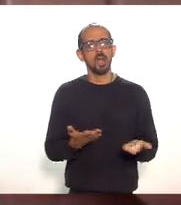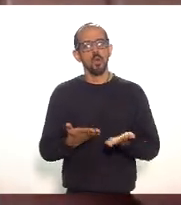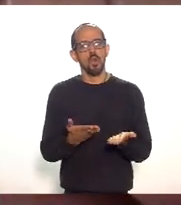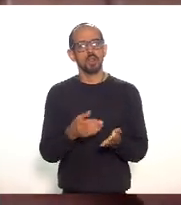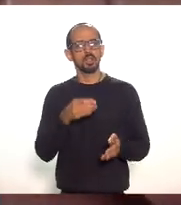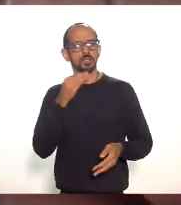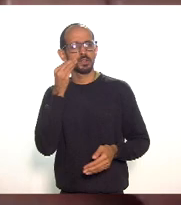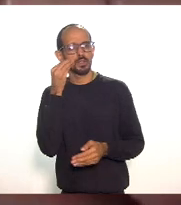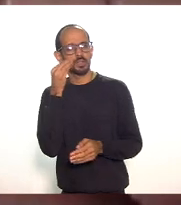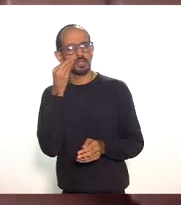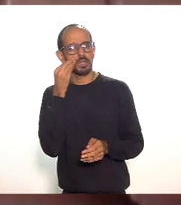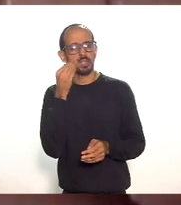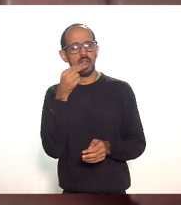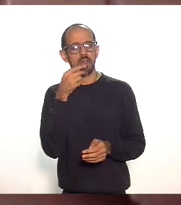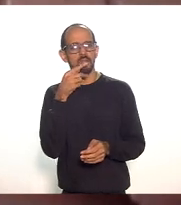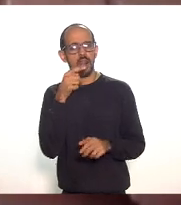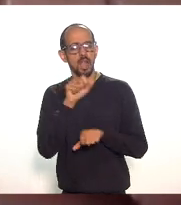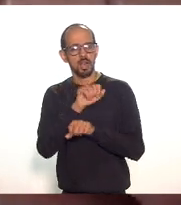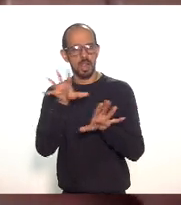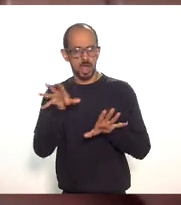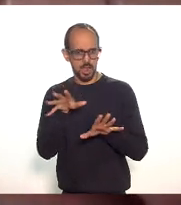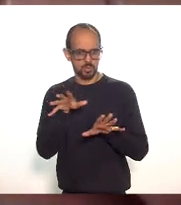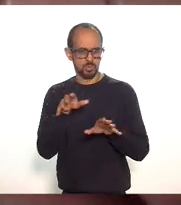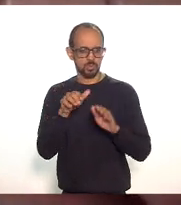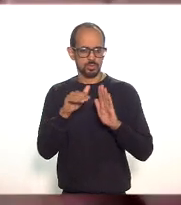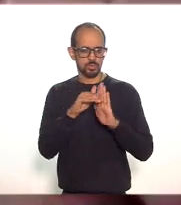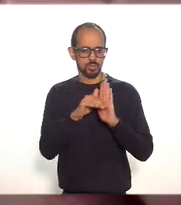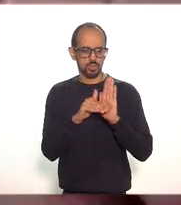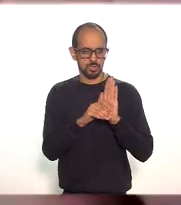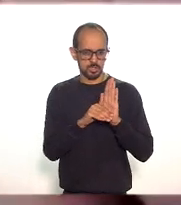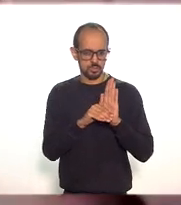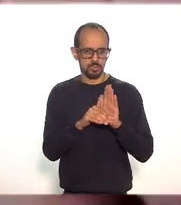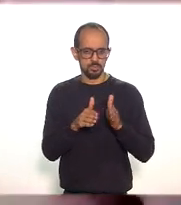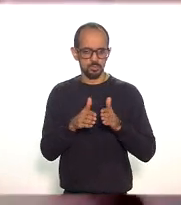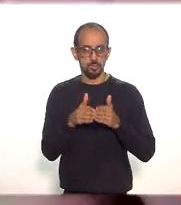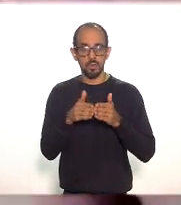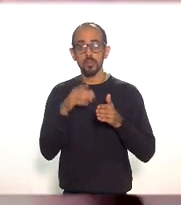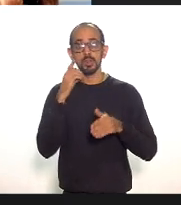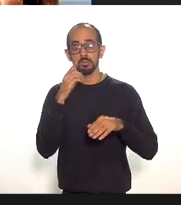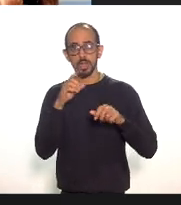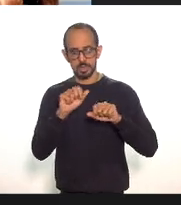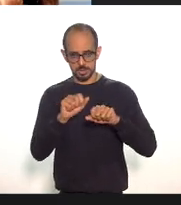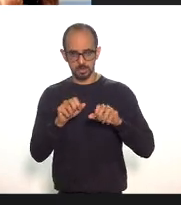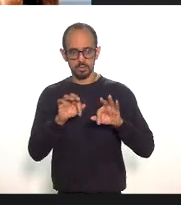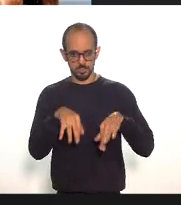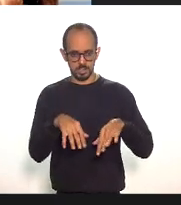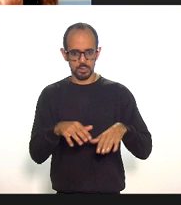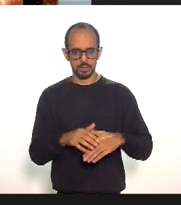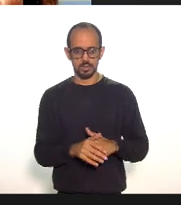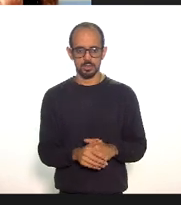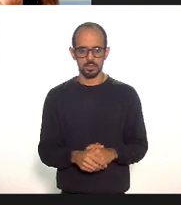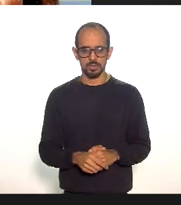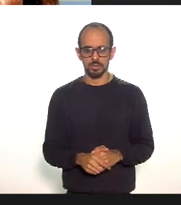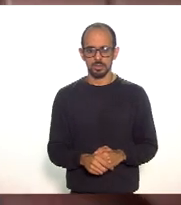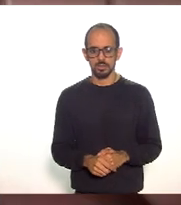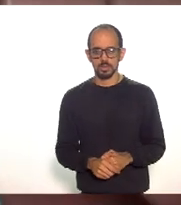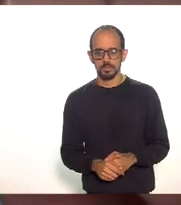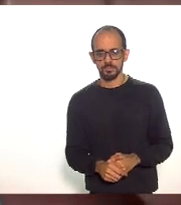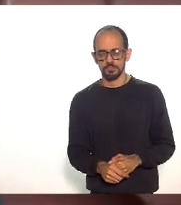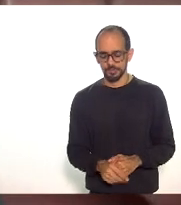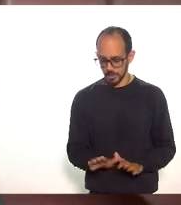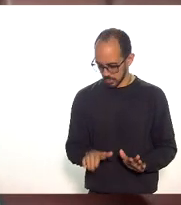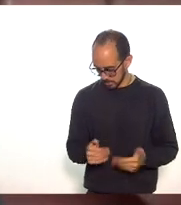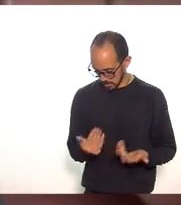reafirmar esse processo institucionalizado. Para concluir, deputada. A gente precisa, já concluindo, presidenta, nós